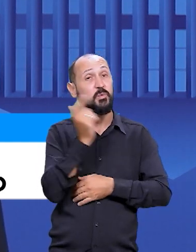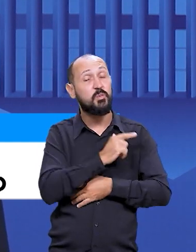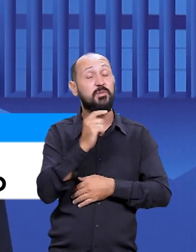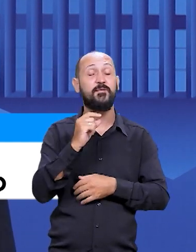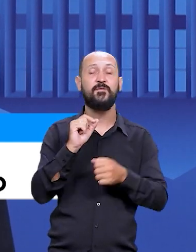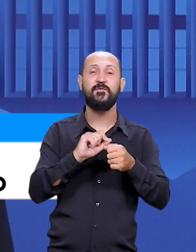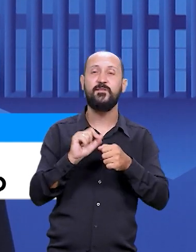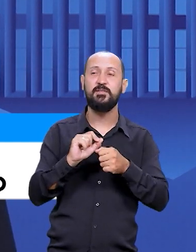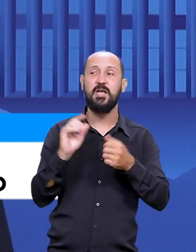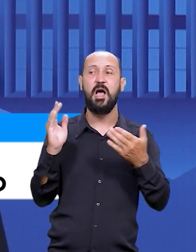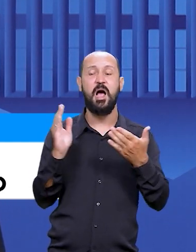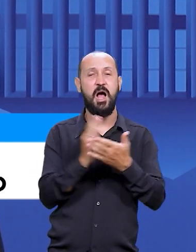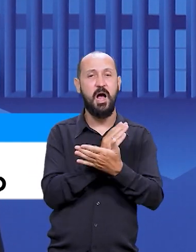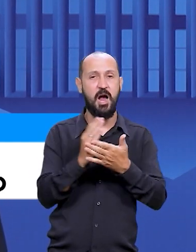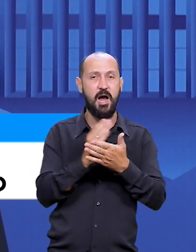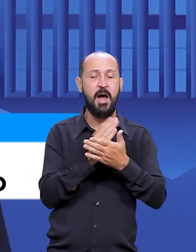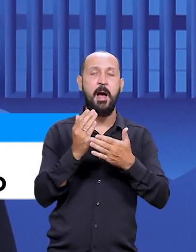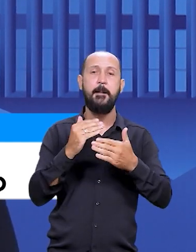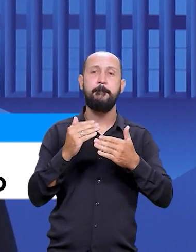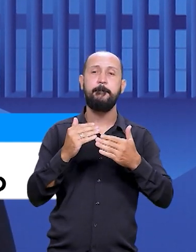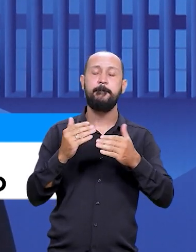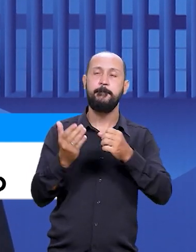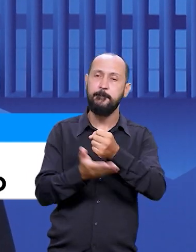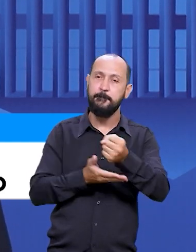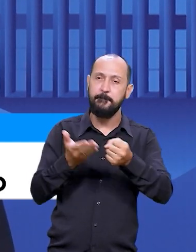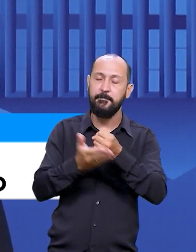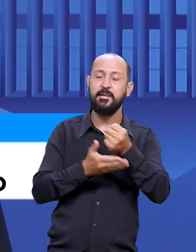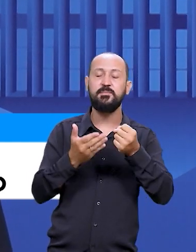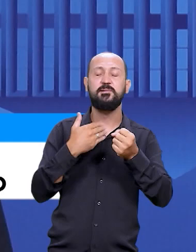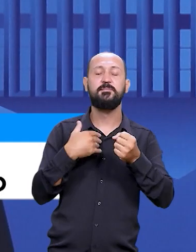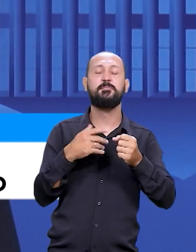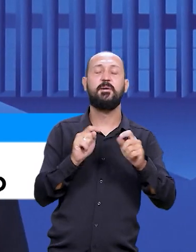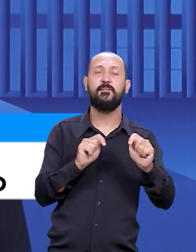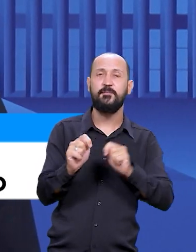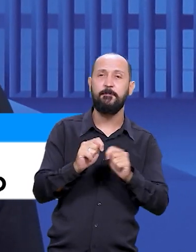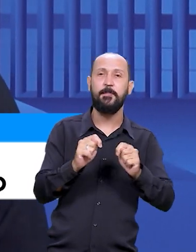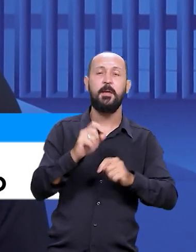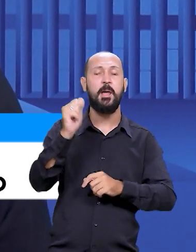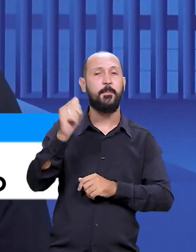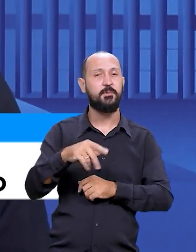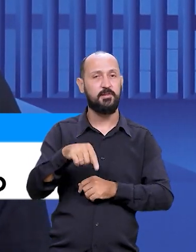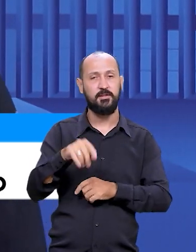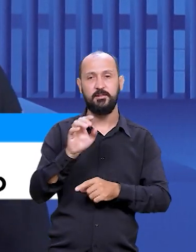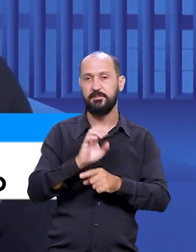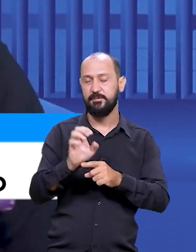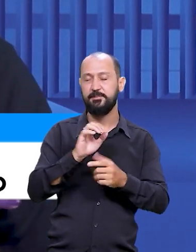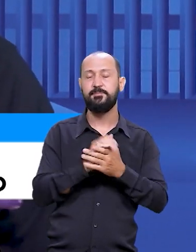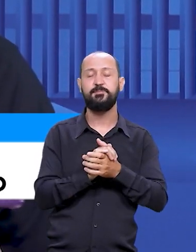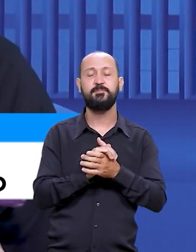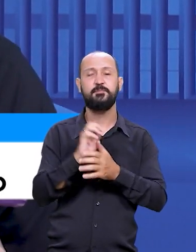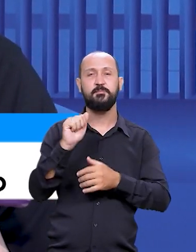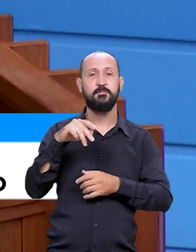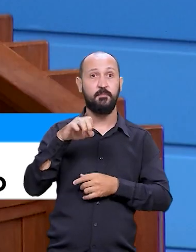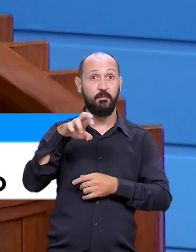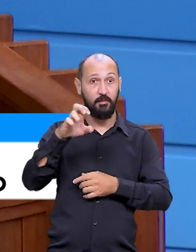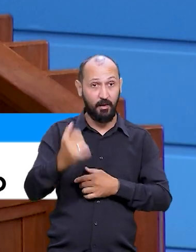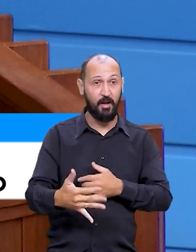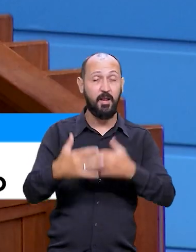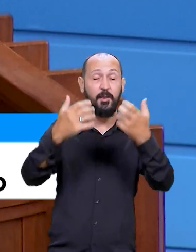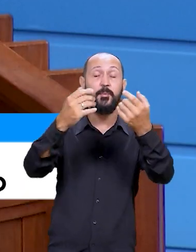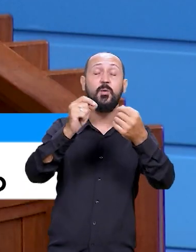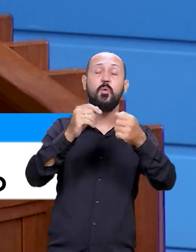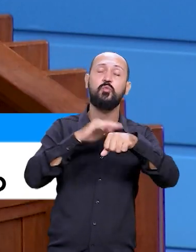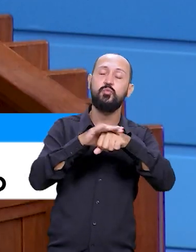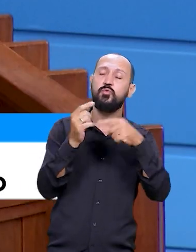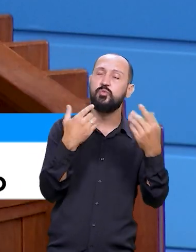para verificar se nós possamos fazer algo, o mínimo possível, para amenizar a vida do aposentado aqui no Estado. André